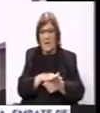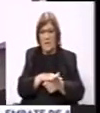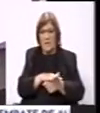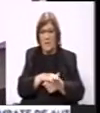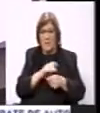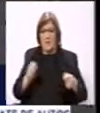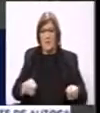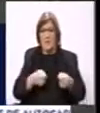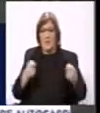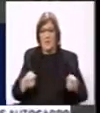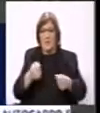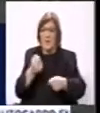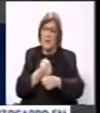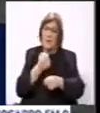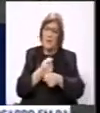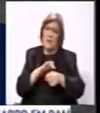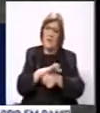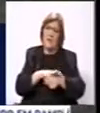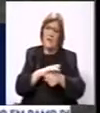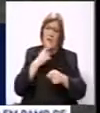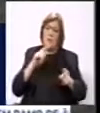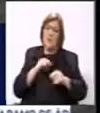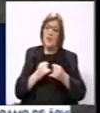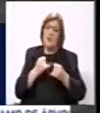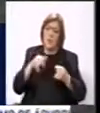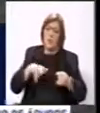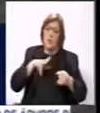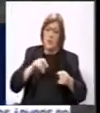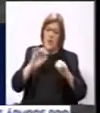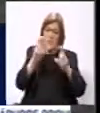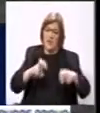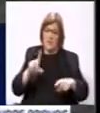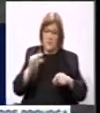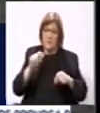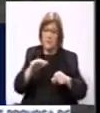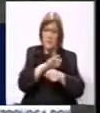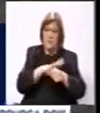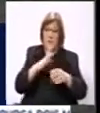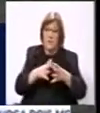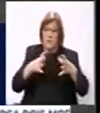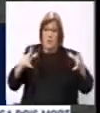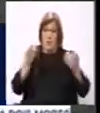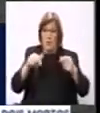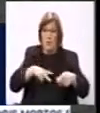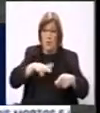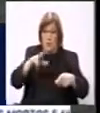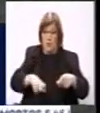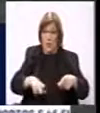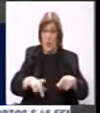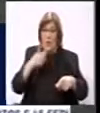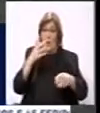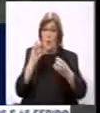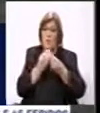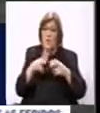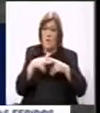futebol que trabalha o setor de música independente nível nacional e internacional também porque o setor tem crescido muito em portugal é um conjunto de ferramentas